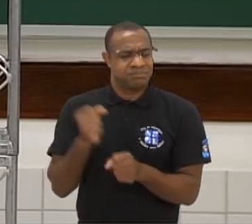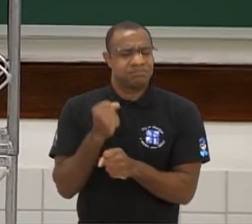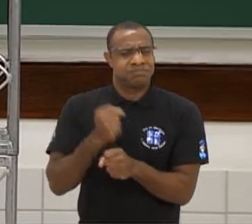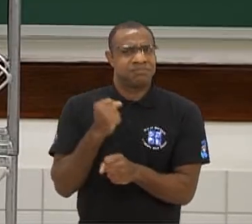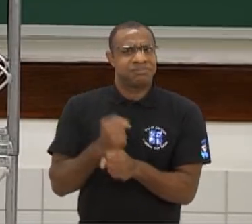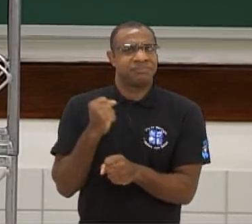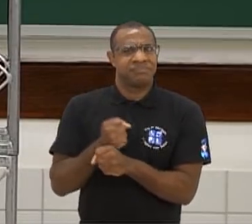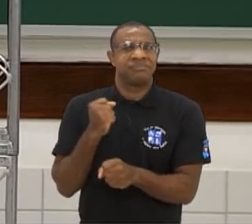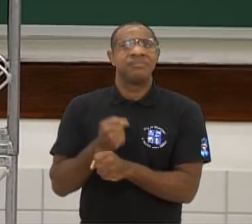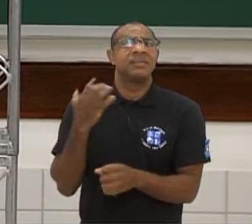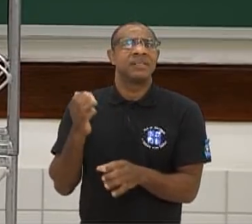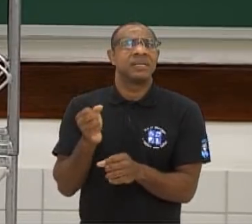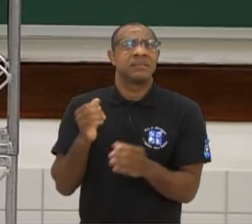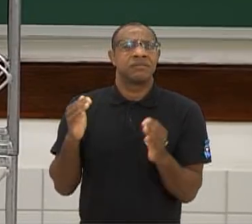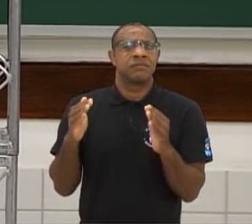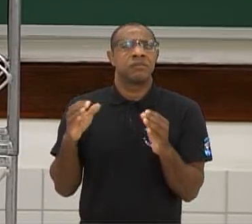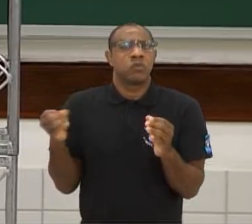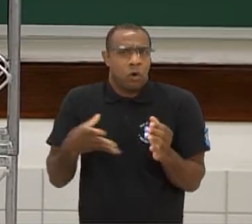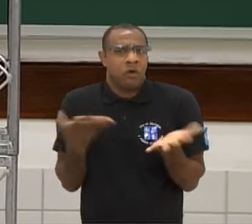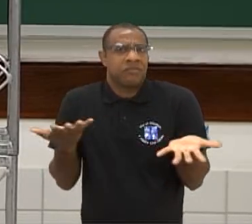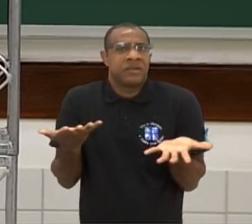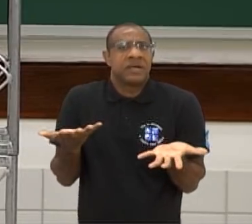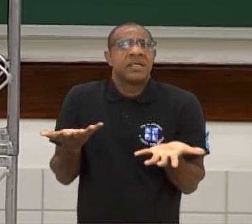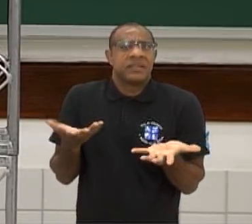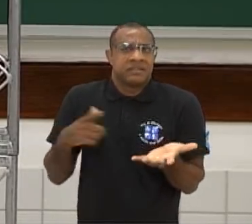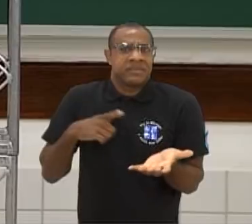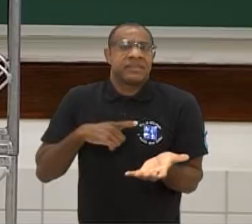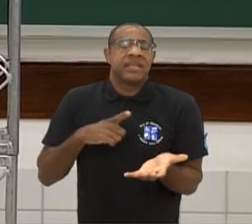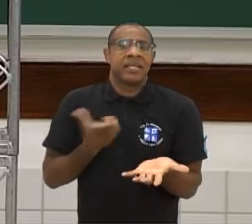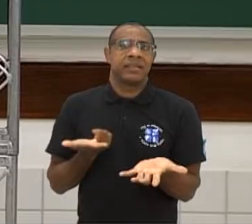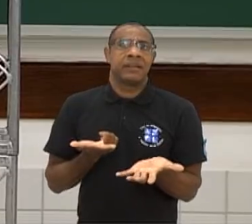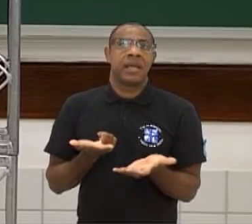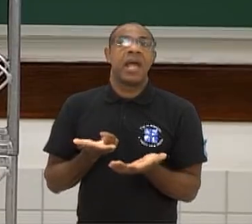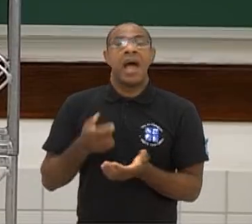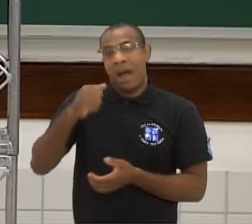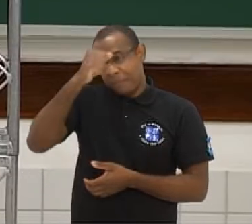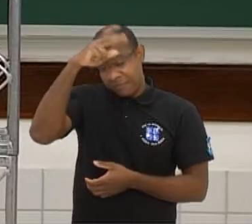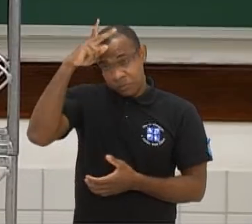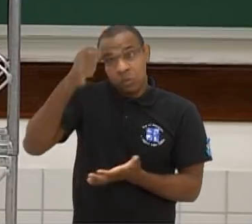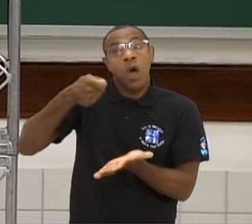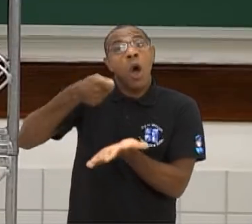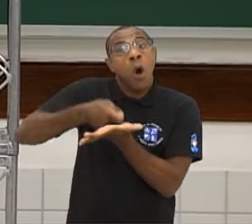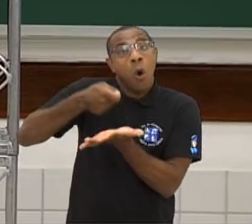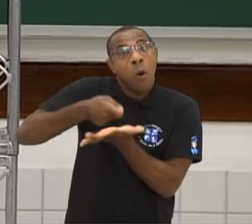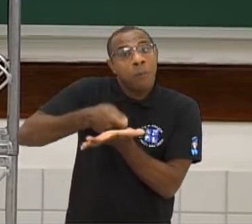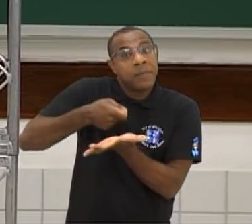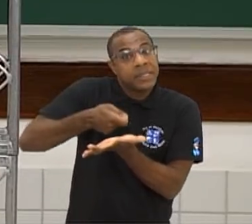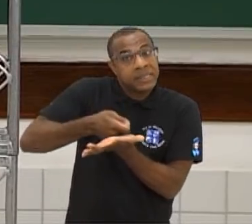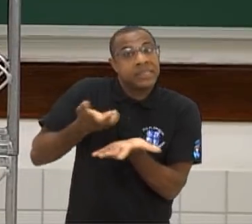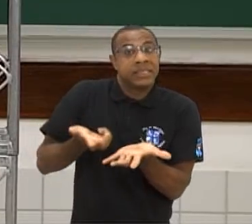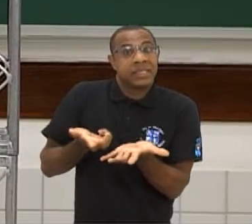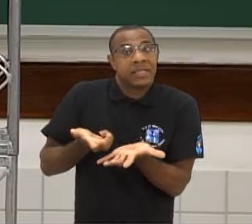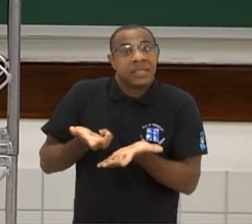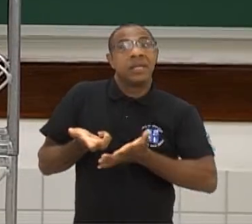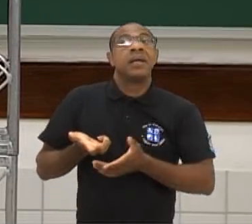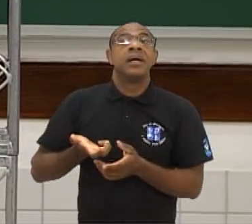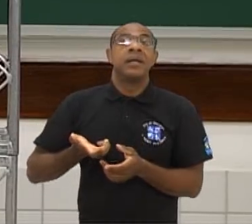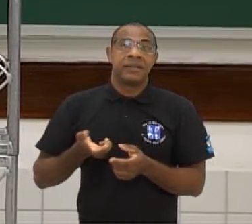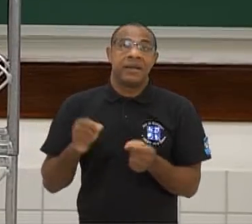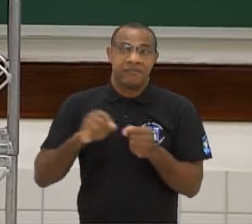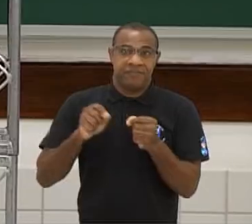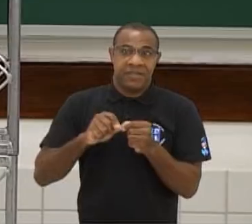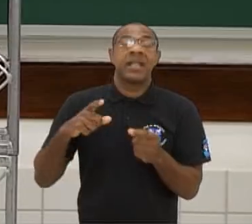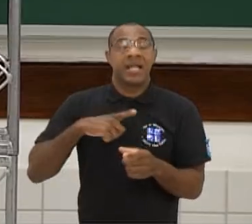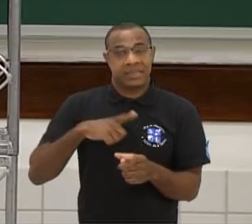são obrigadas, né? A prefeitura ela obriga a construtora ou você mesmo, né, quando você vai fazer o habite da casa,